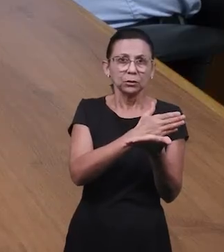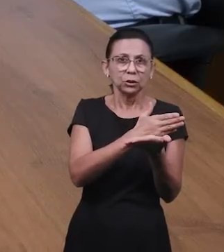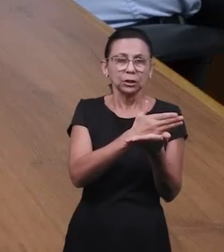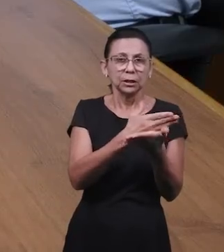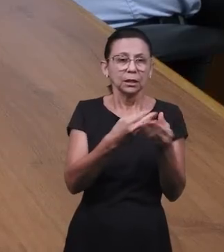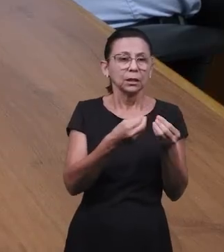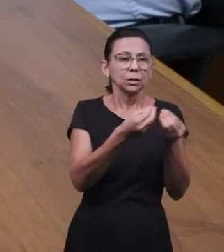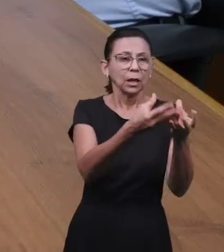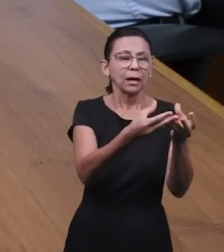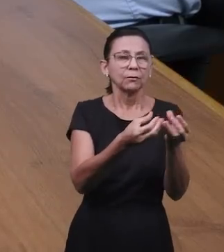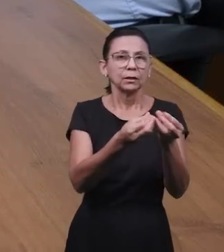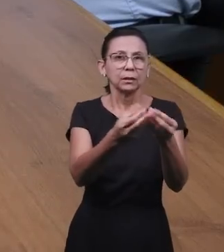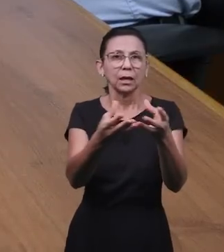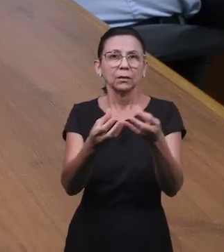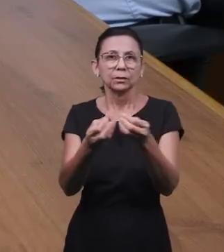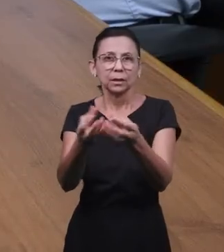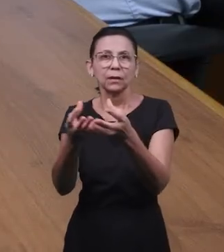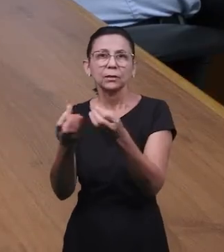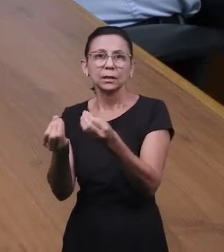muito,